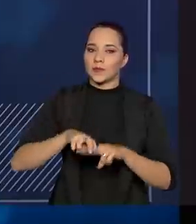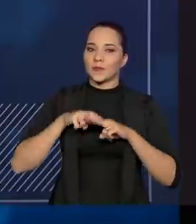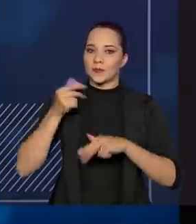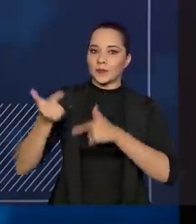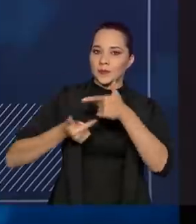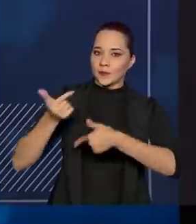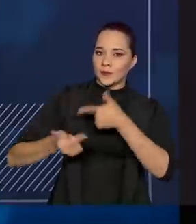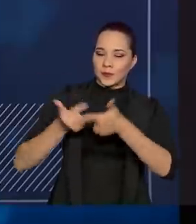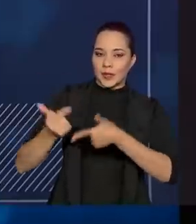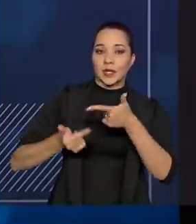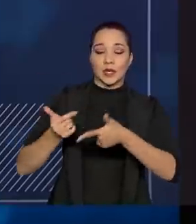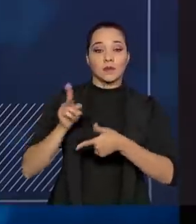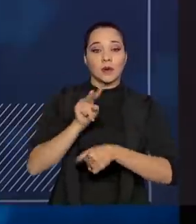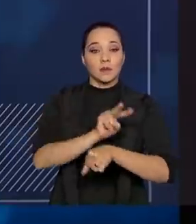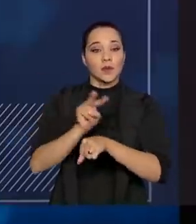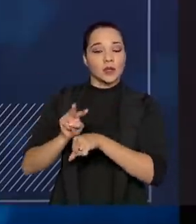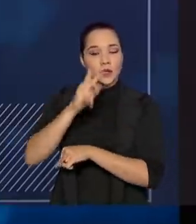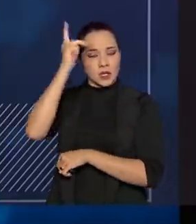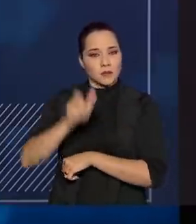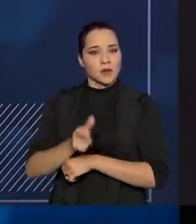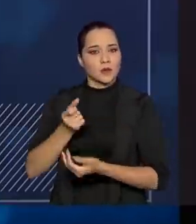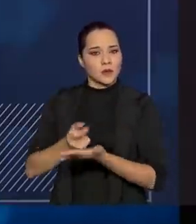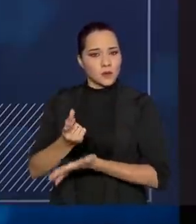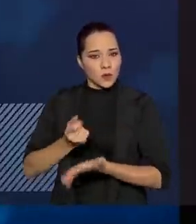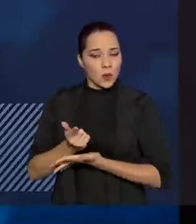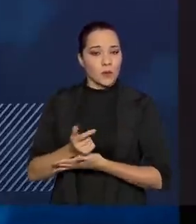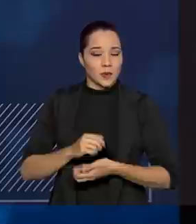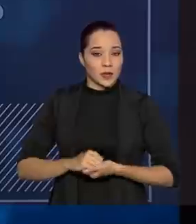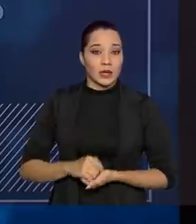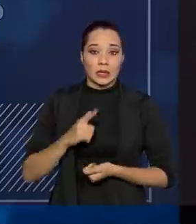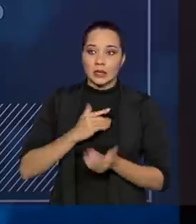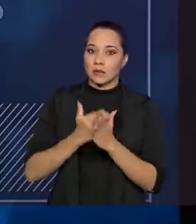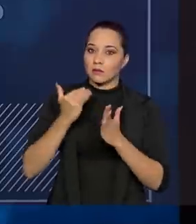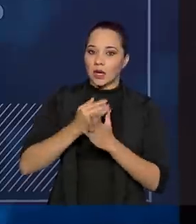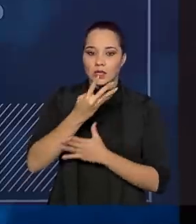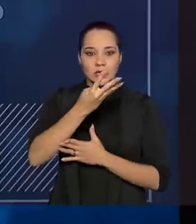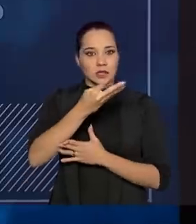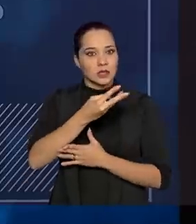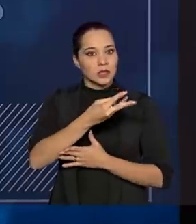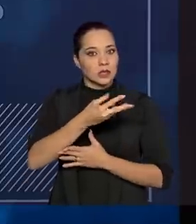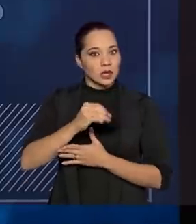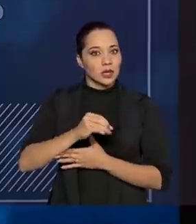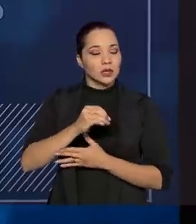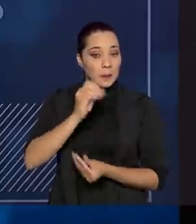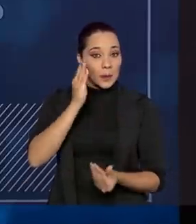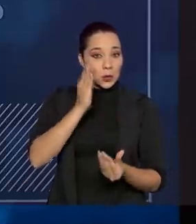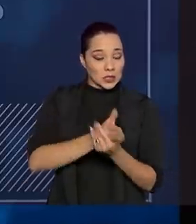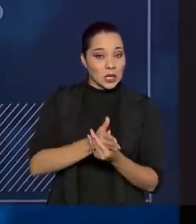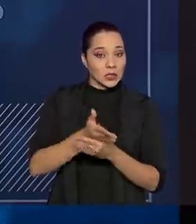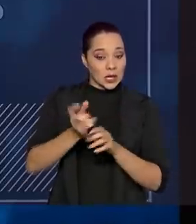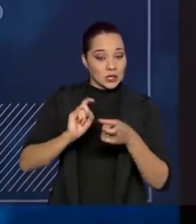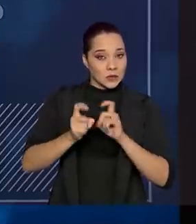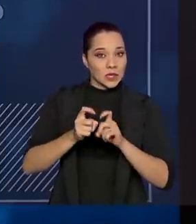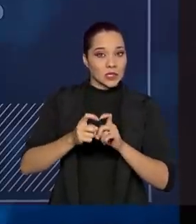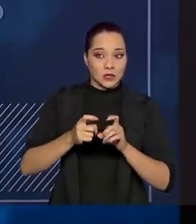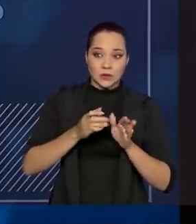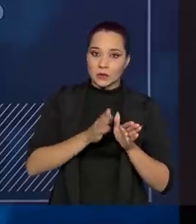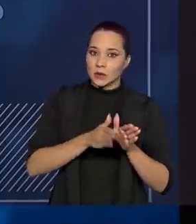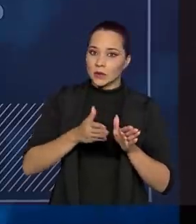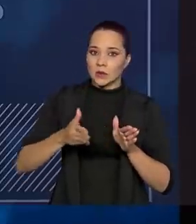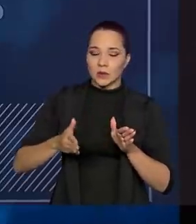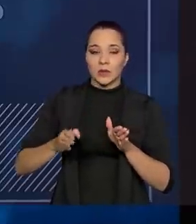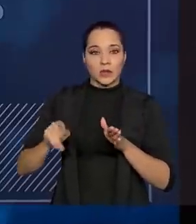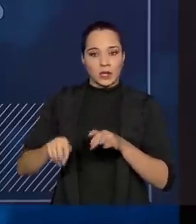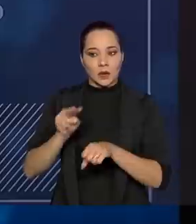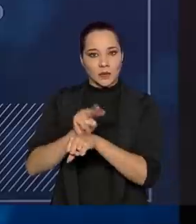trabalhando justamente na proteção desse consumidor. Temos aí mais de 30 processos administrativos em curso que são relacionados